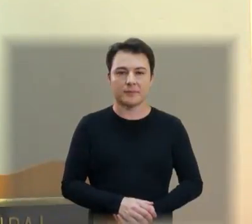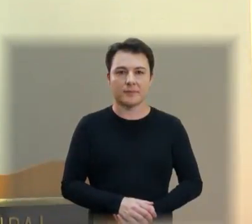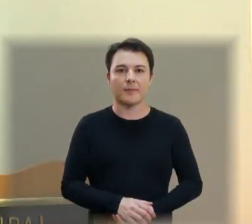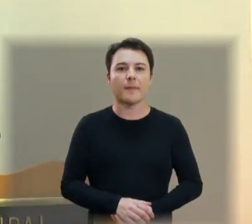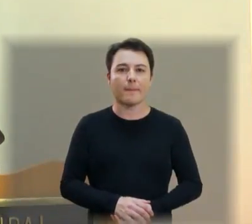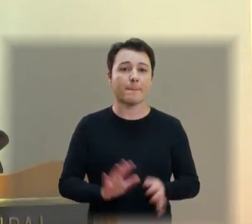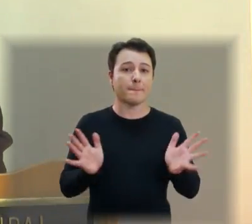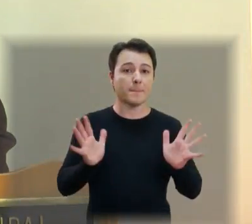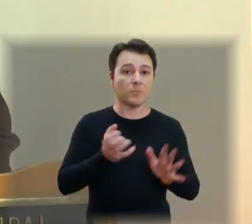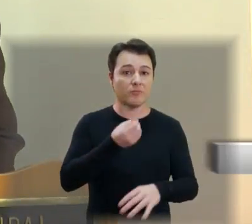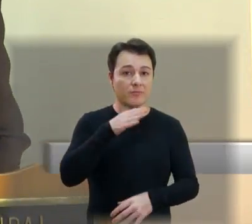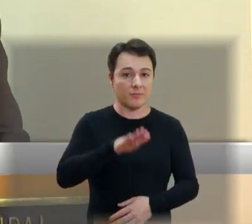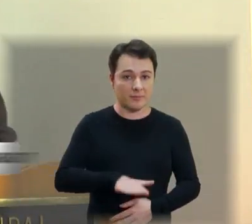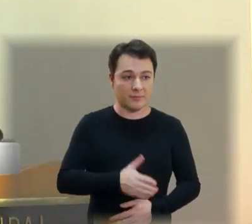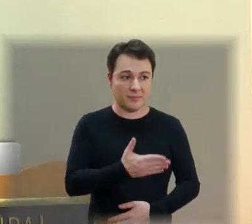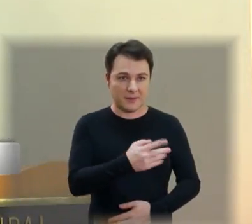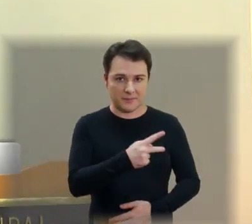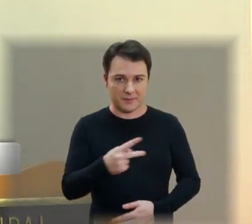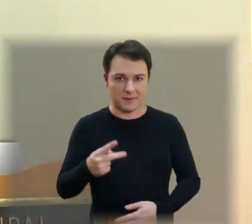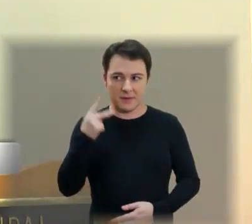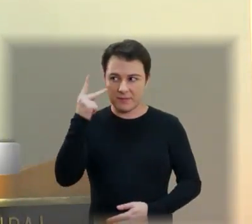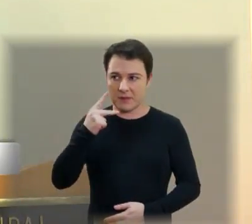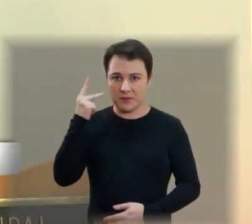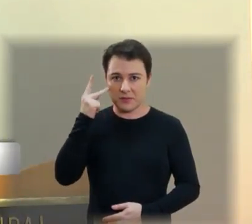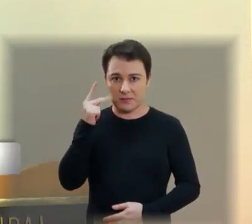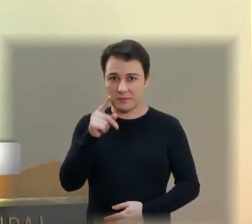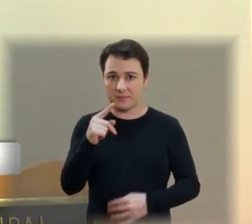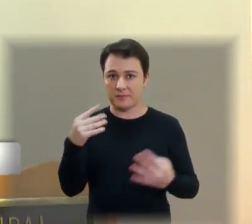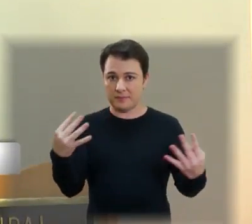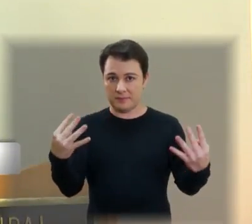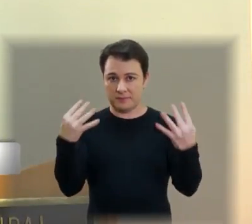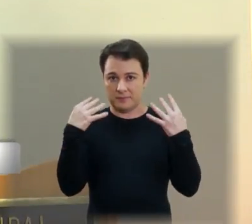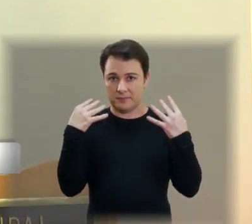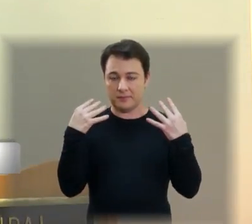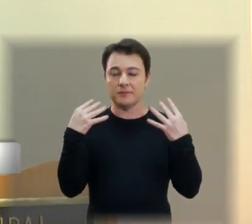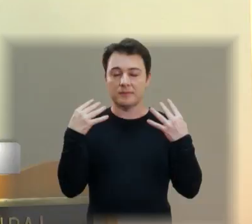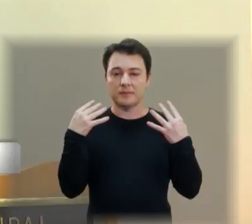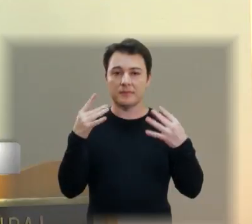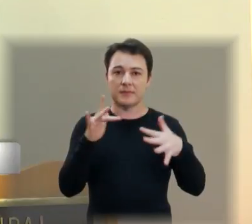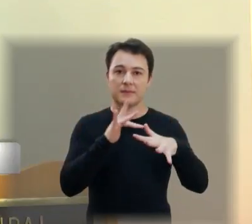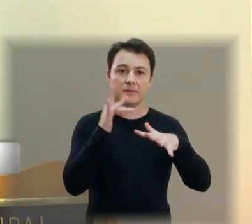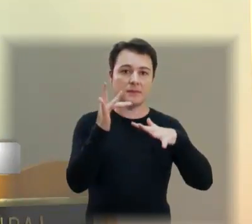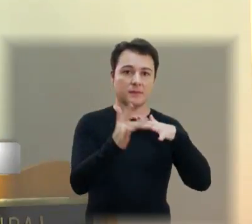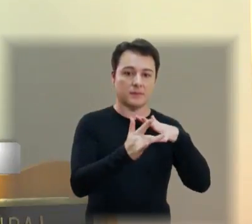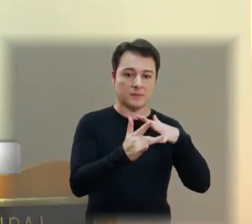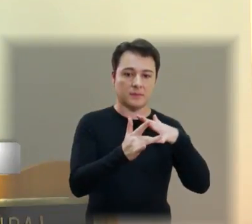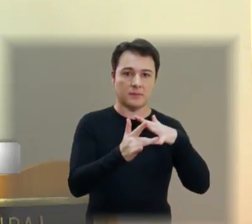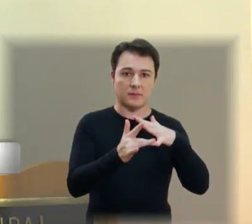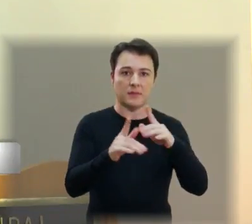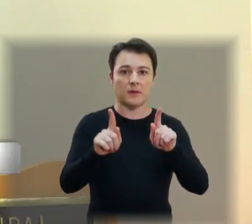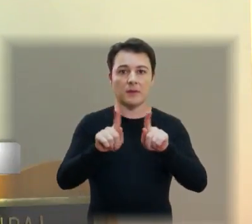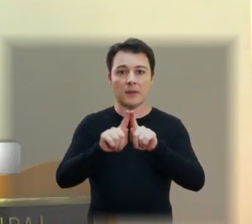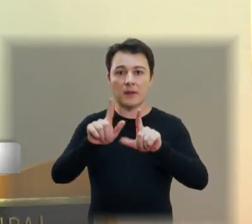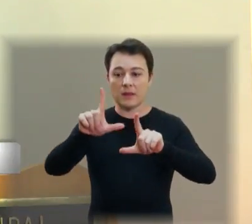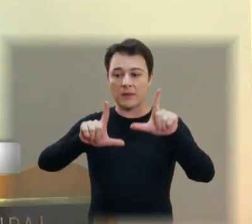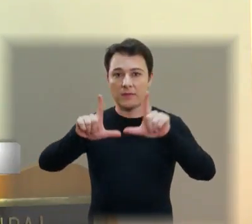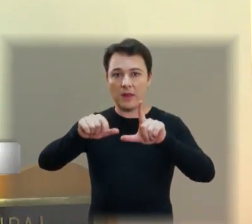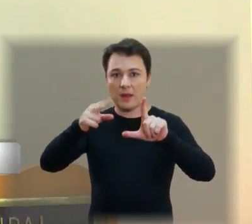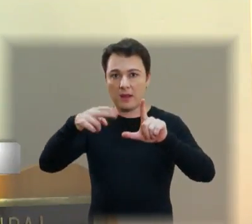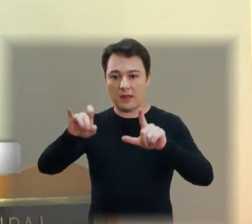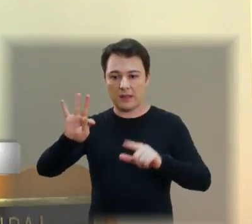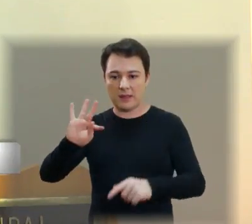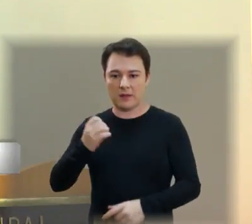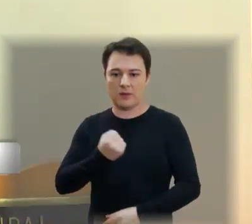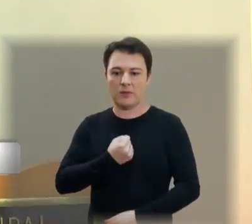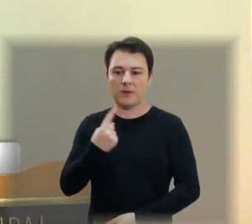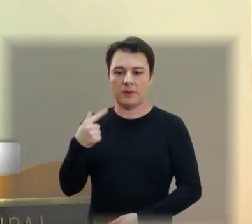Olá pessoal, boa tarde presidente, vereadores, quem nos assiste pelas mídias sociais, pela TV, canal 17